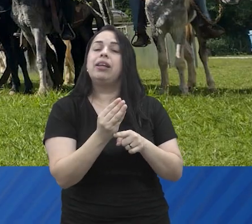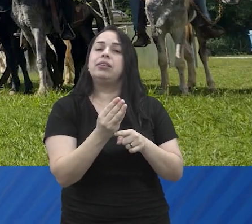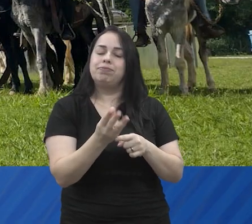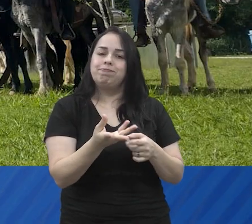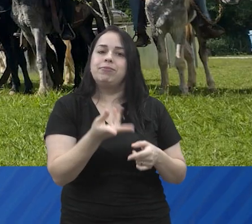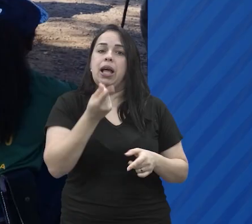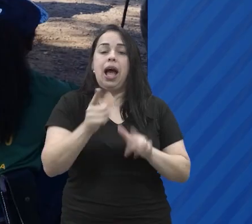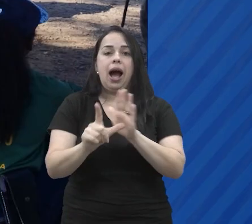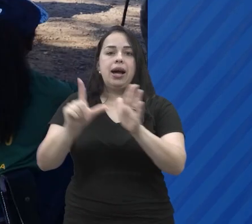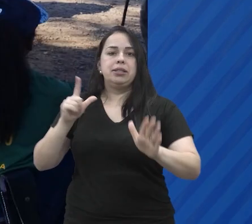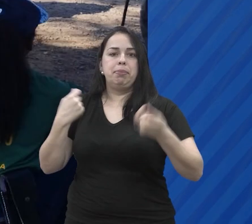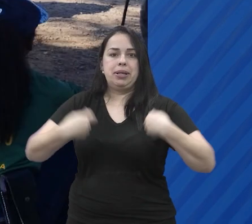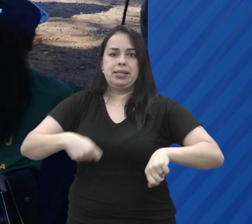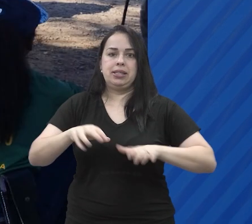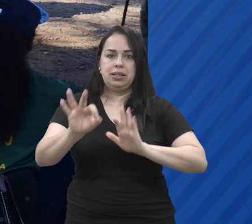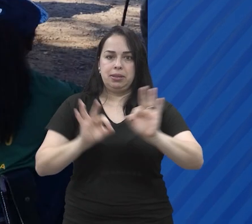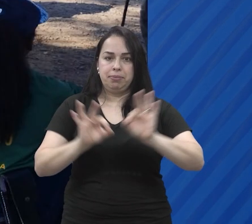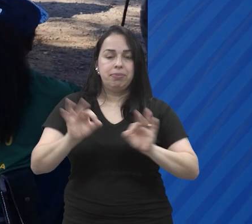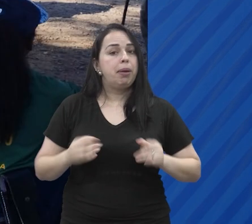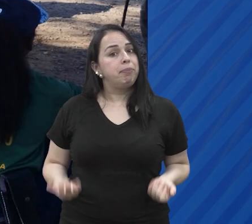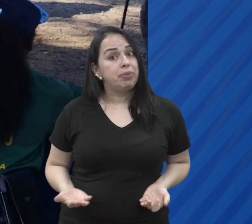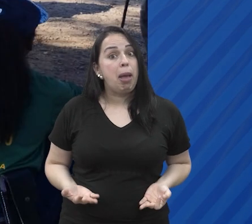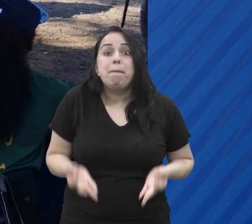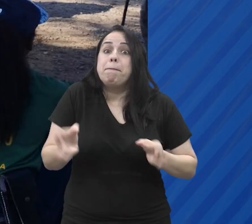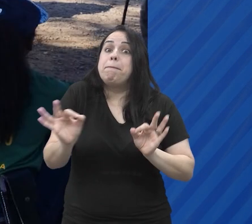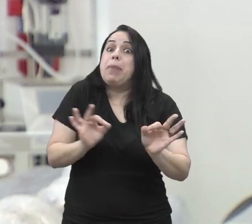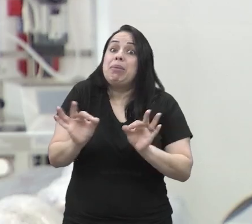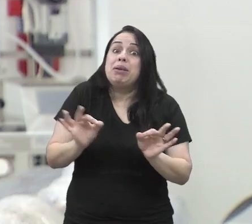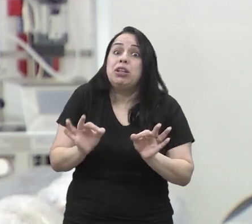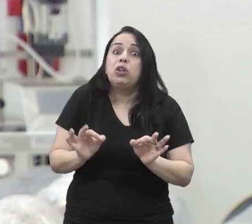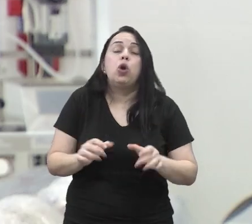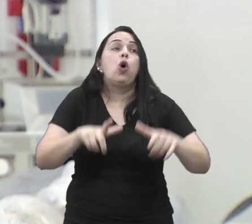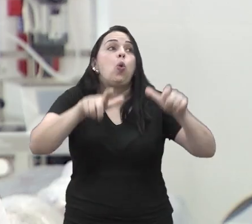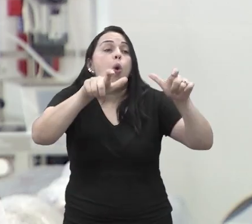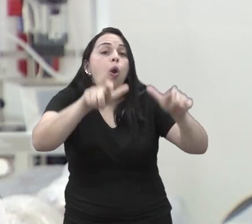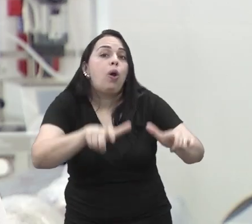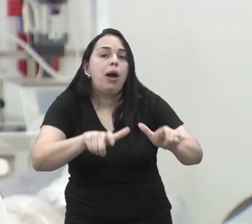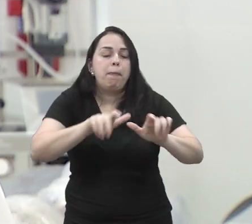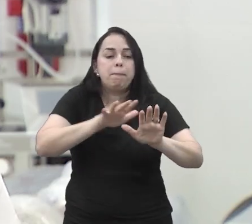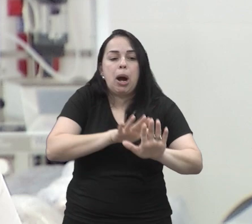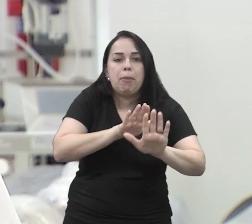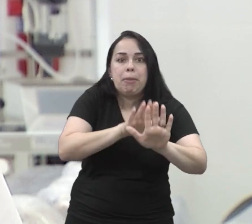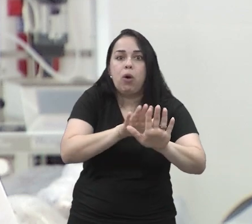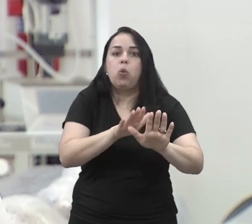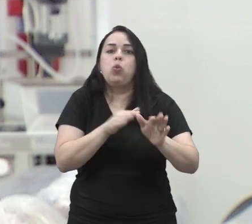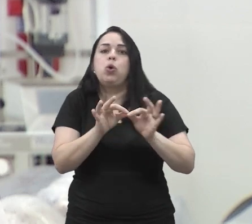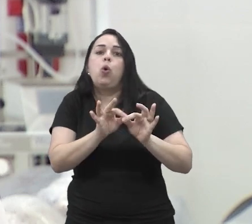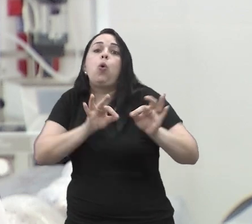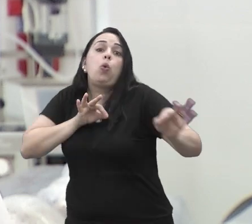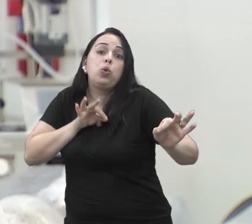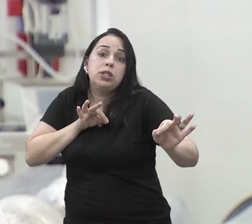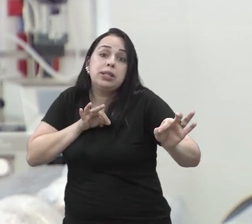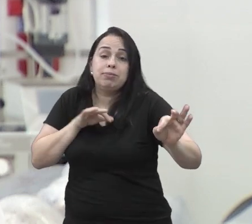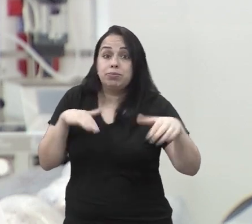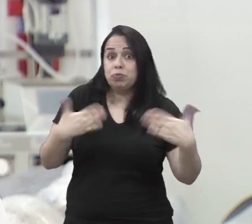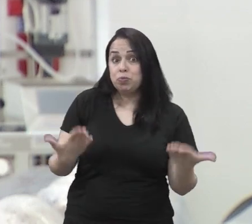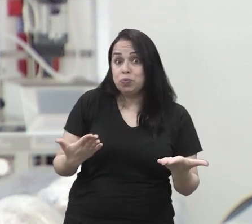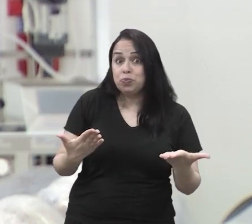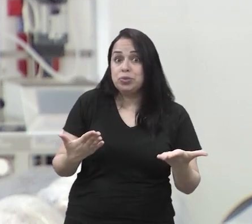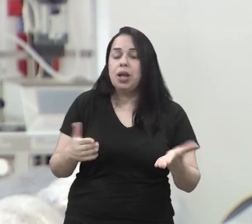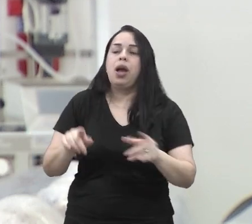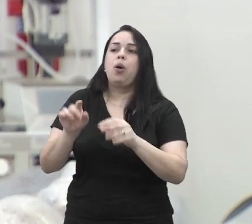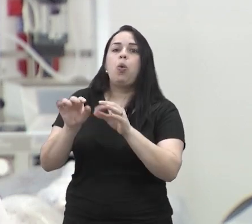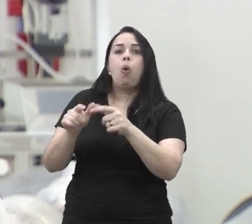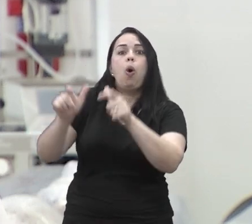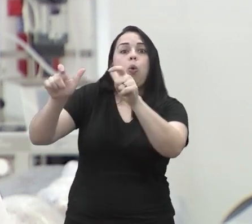durante esses eventos, é essencial um planejamento adequado. Planejamento. Aonde vamos passar? Andaremos apenas 30 km